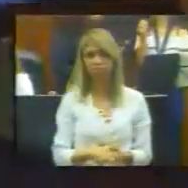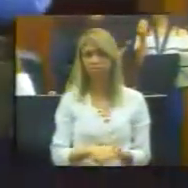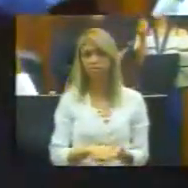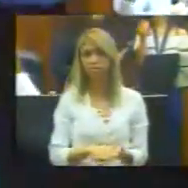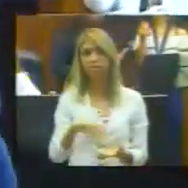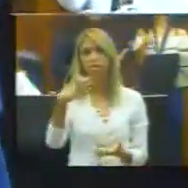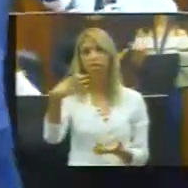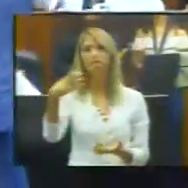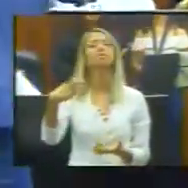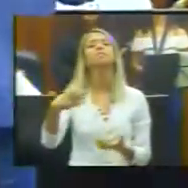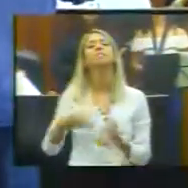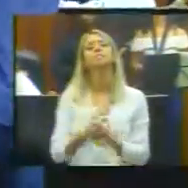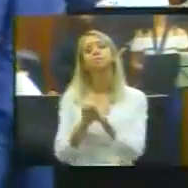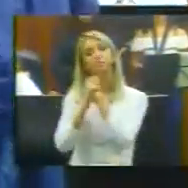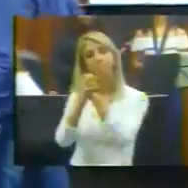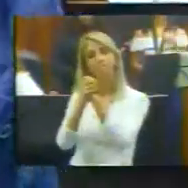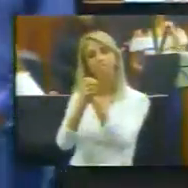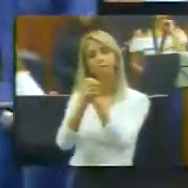Quero cumprimentar,